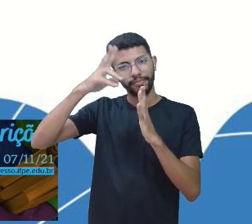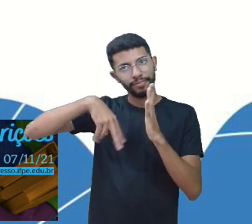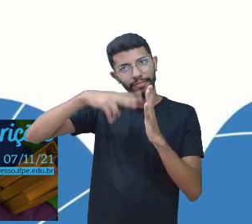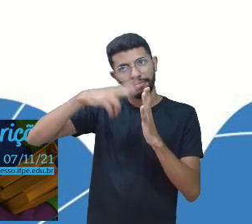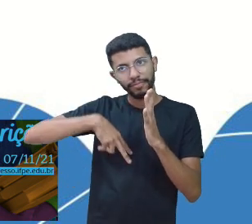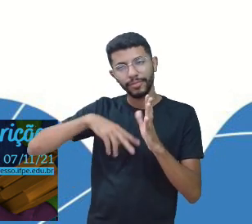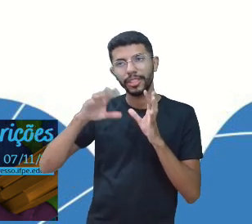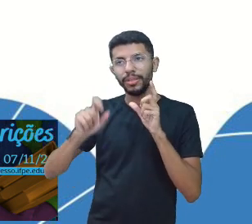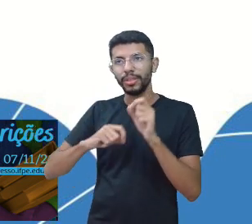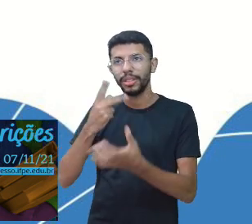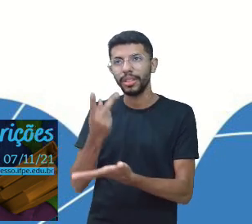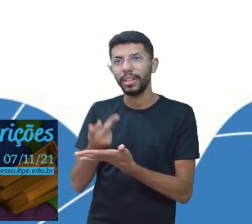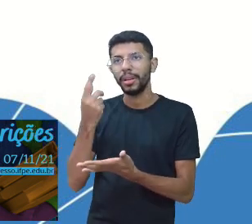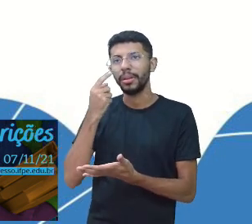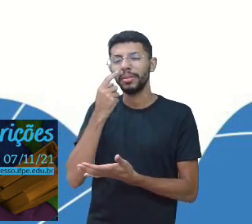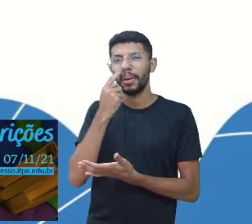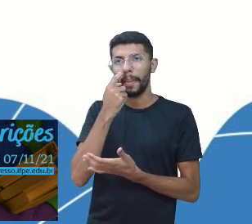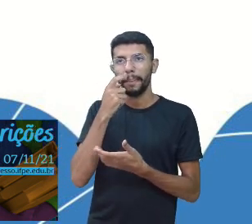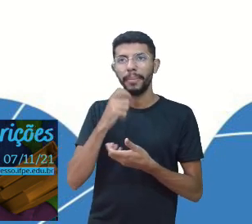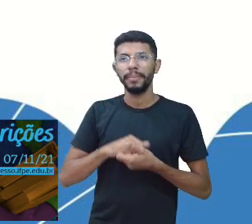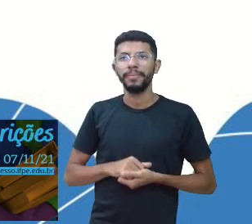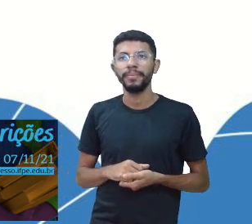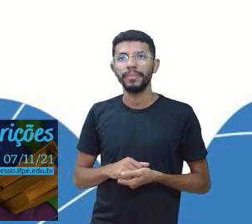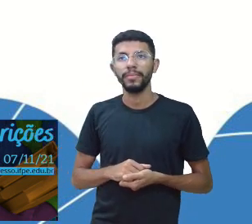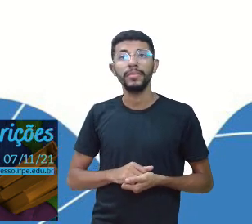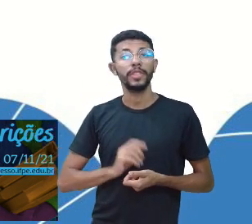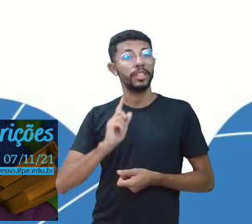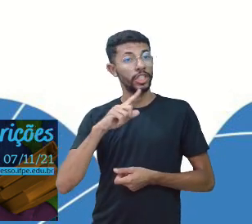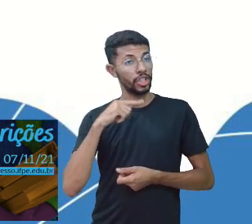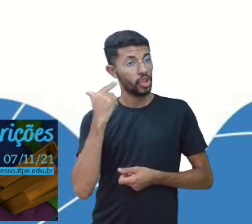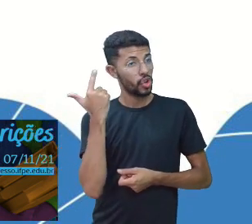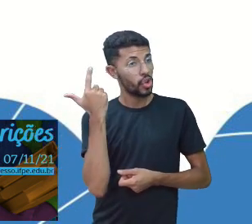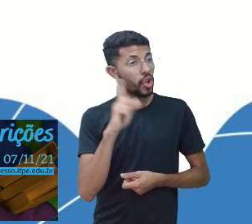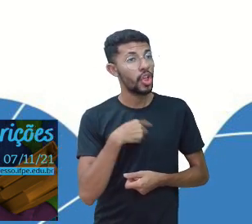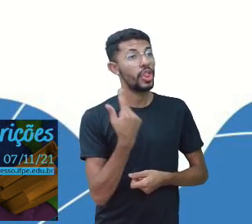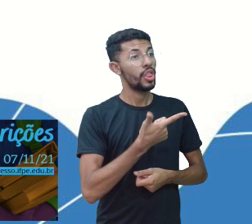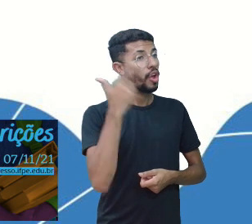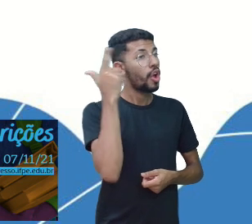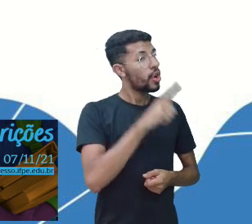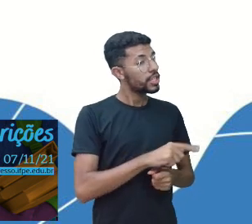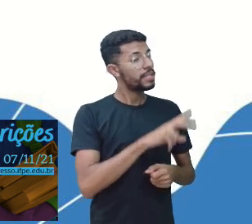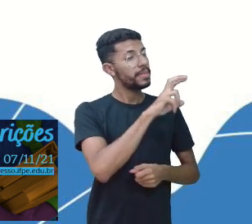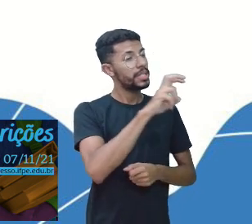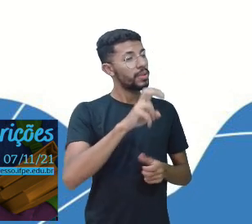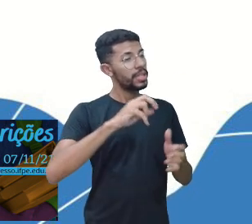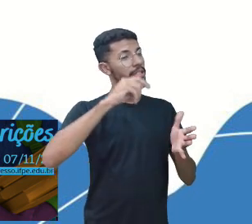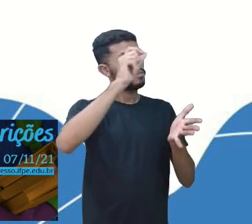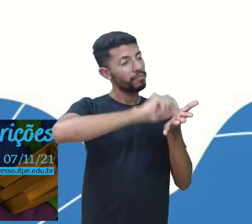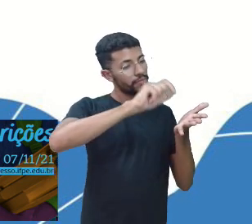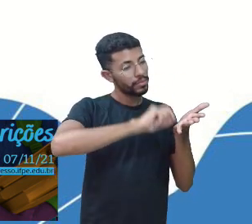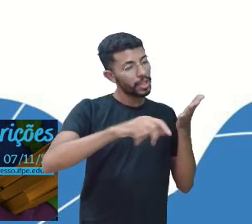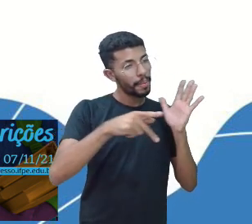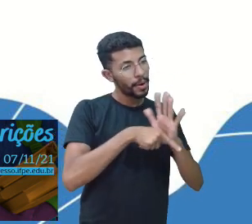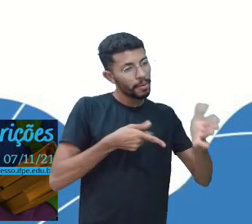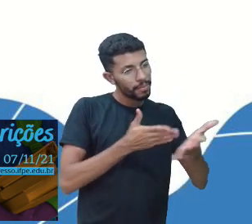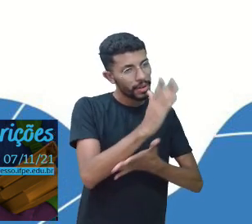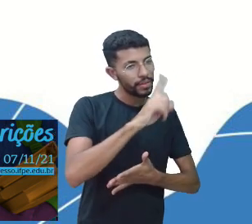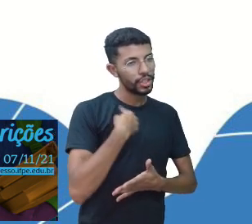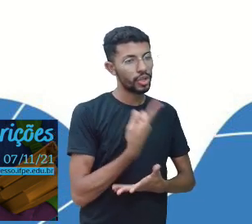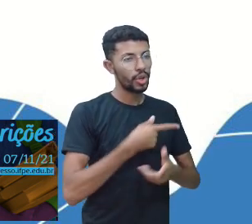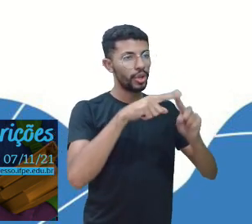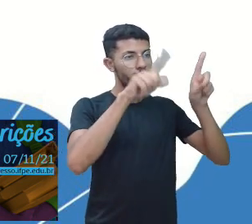a situação. A situação fala o seguinte, ó. Conseguimos as 55 assinaturas para aprovação do